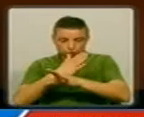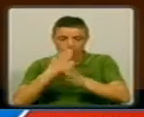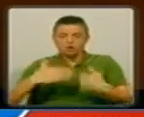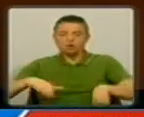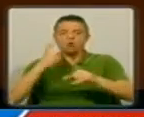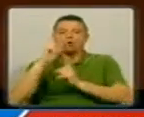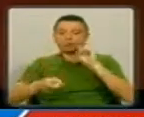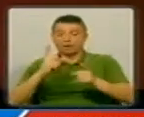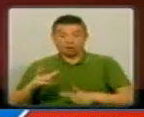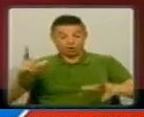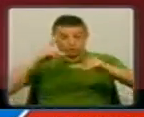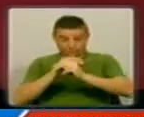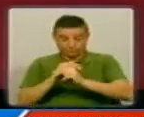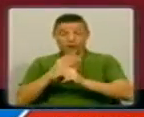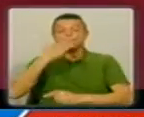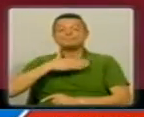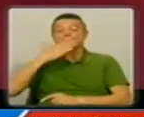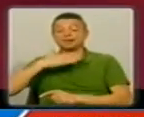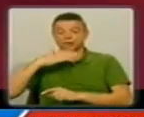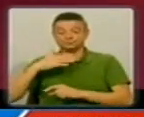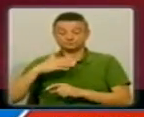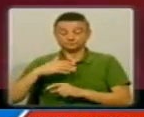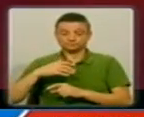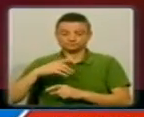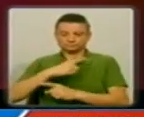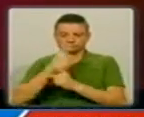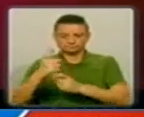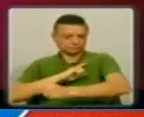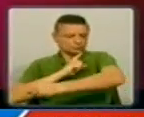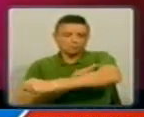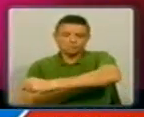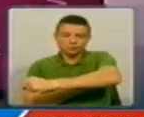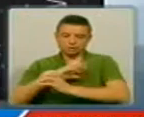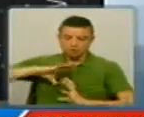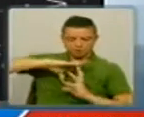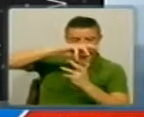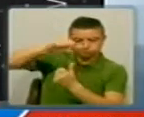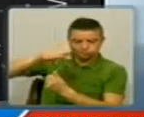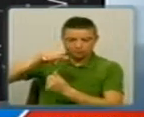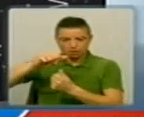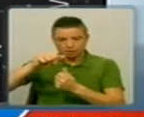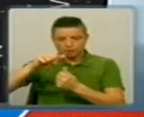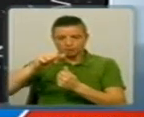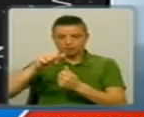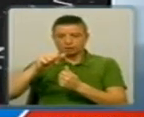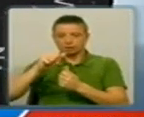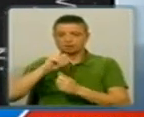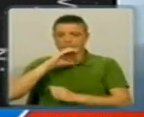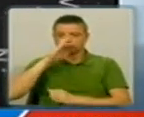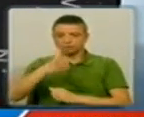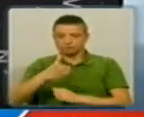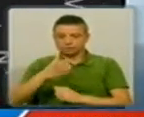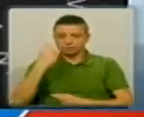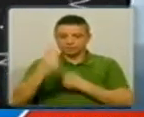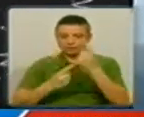Então, a nossa anã branca, devido também à sua força gravitacional, à medida que vai captando um bocado